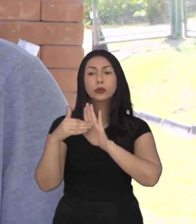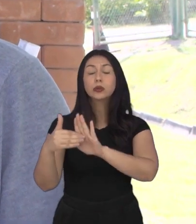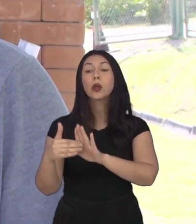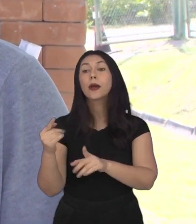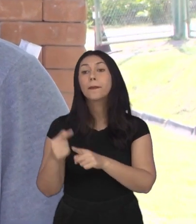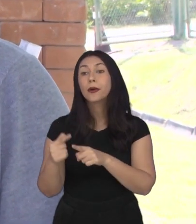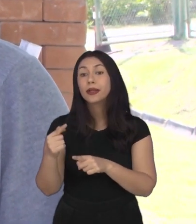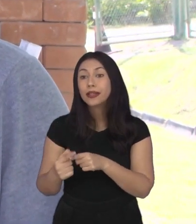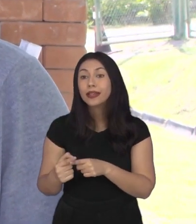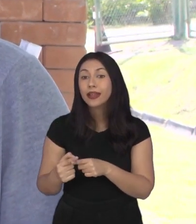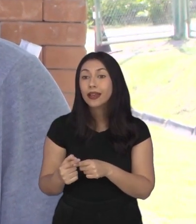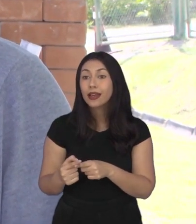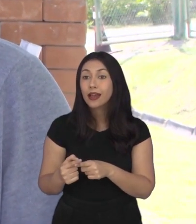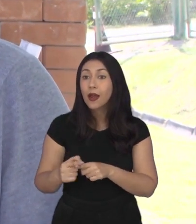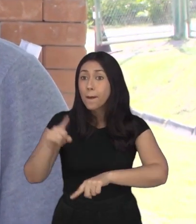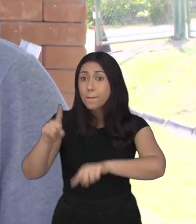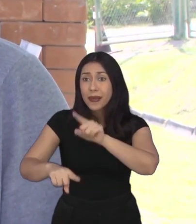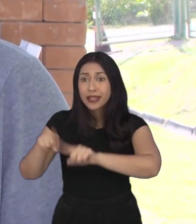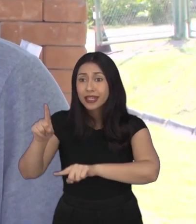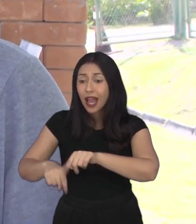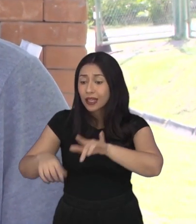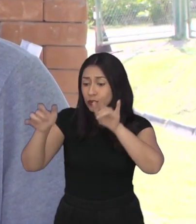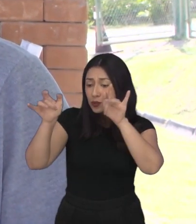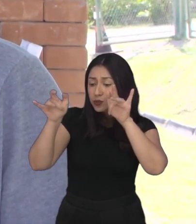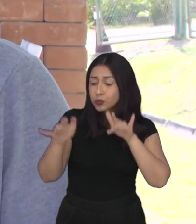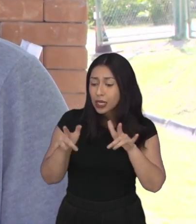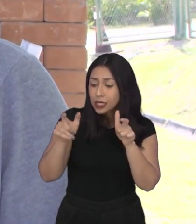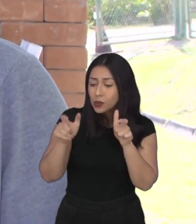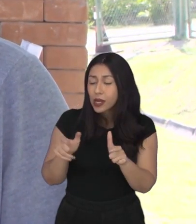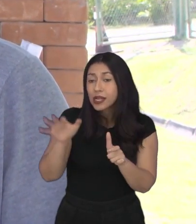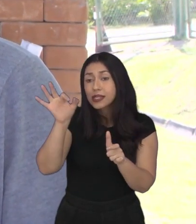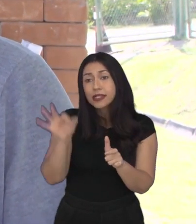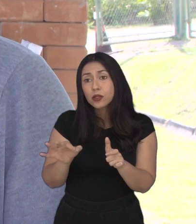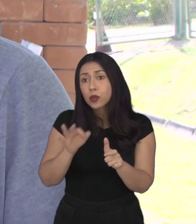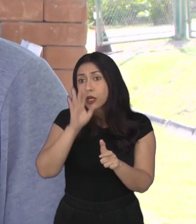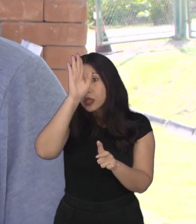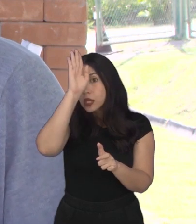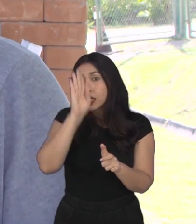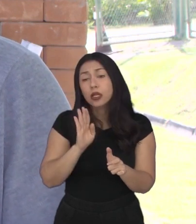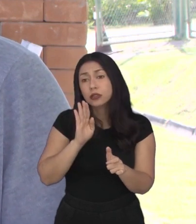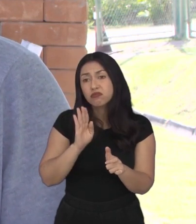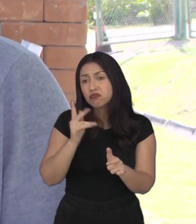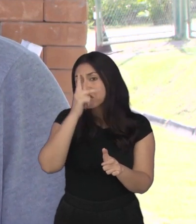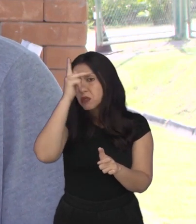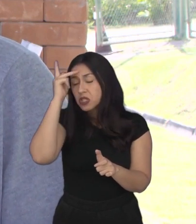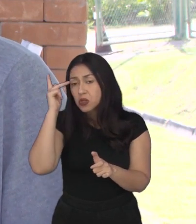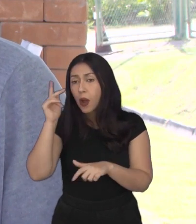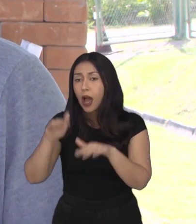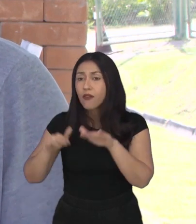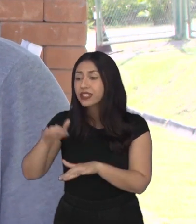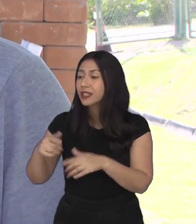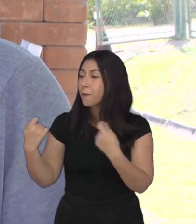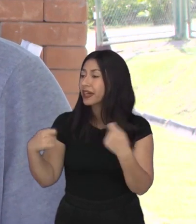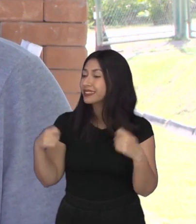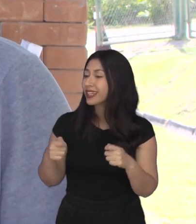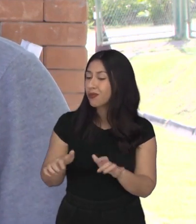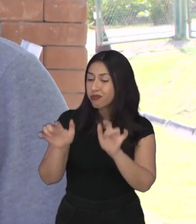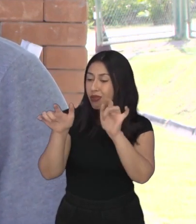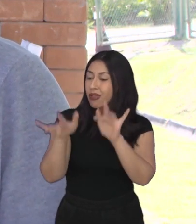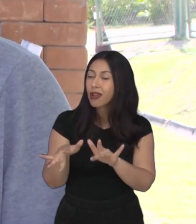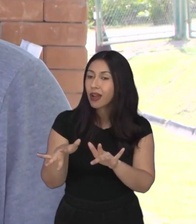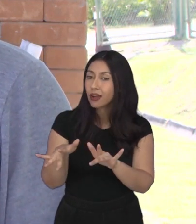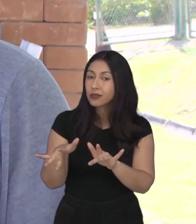não conteve as lágrimas, ao lembrar de todos os que ajudaram durante a trajetória nas artes marciais. Tudo na vida se ganha